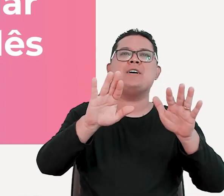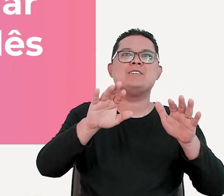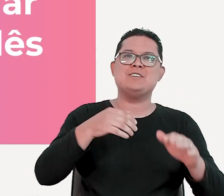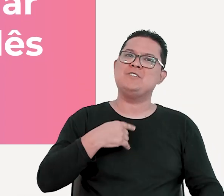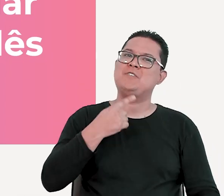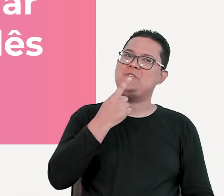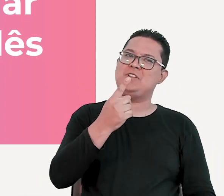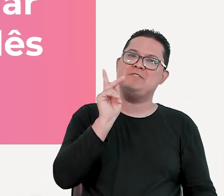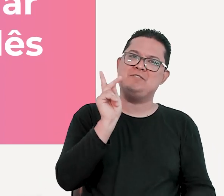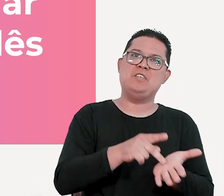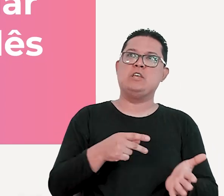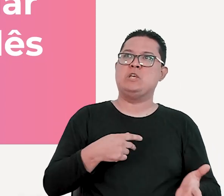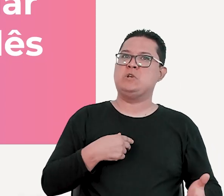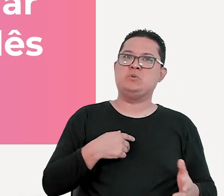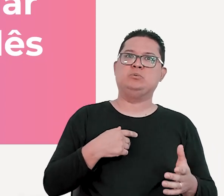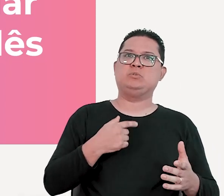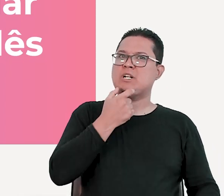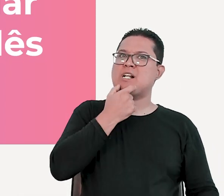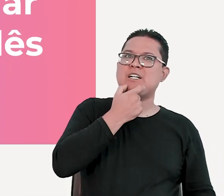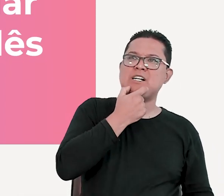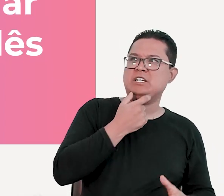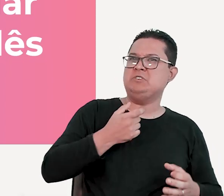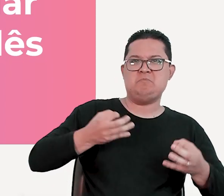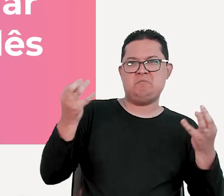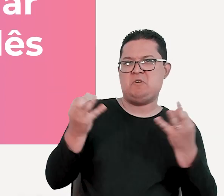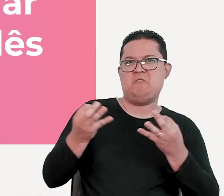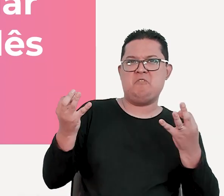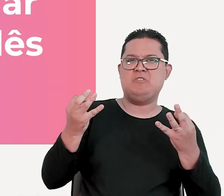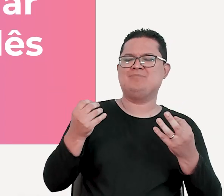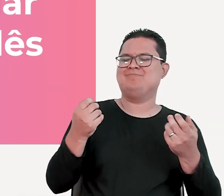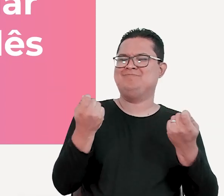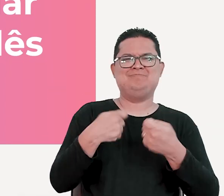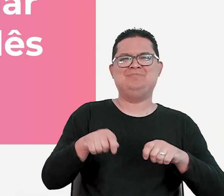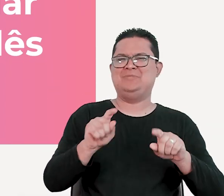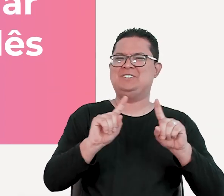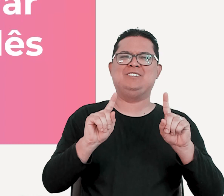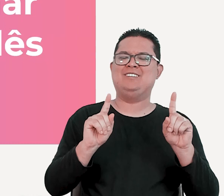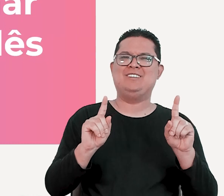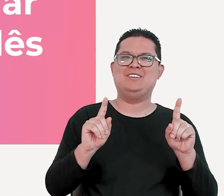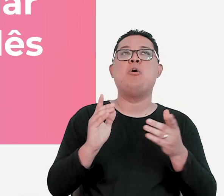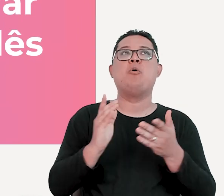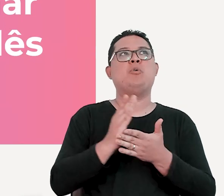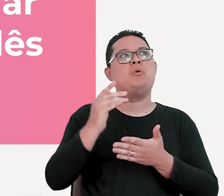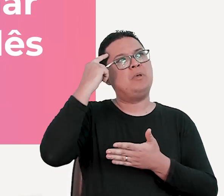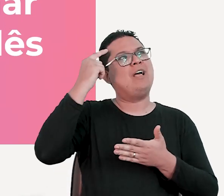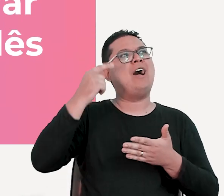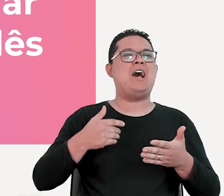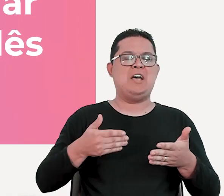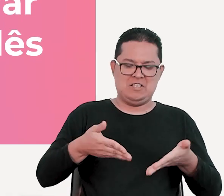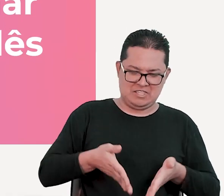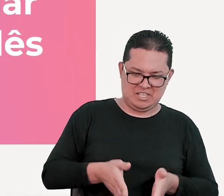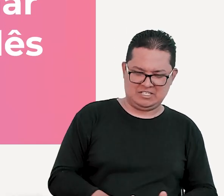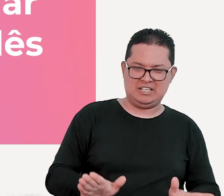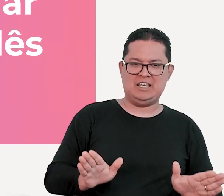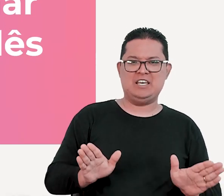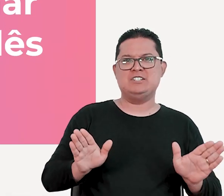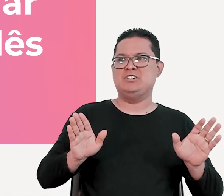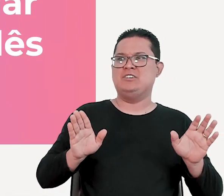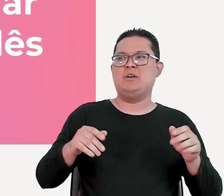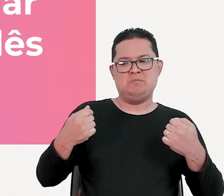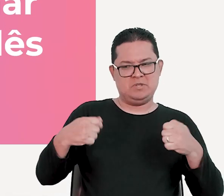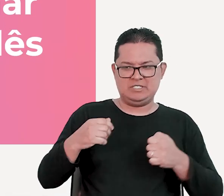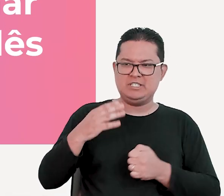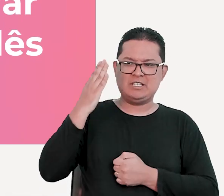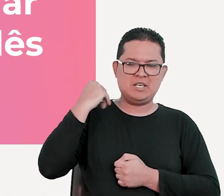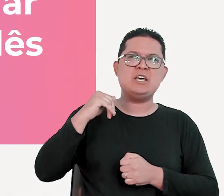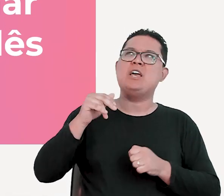inglês melhor do mundo, do universo, como se você tivesse nascido lá e falar gírias, essas coisas. Mesmo porque nem tem